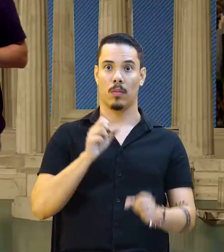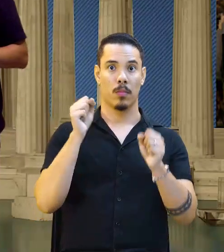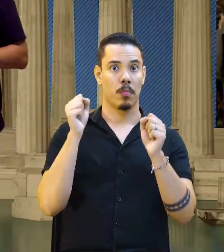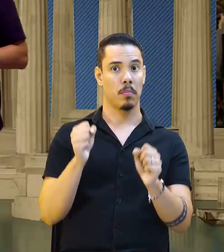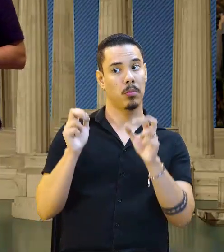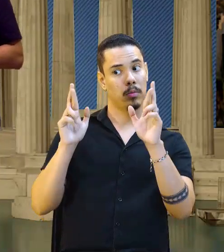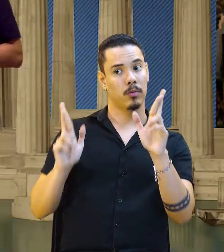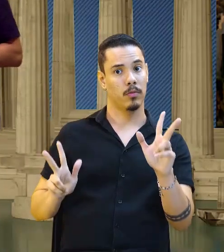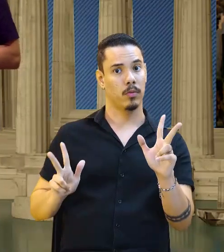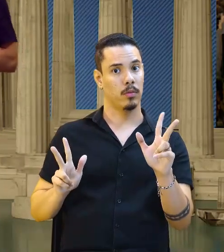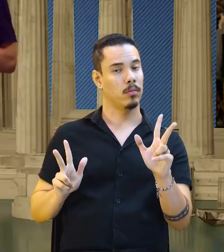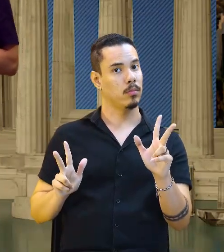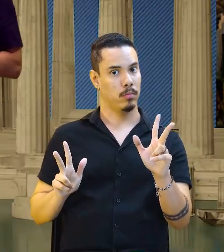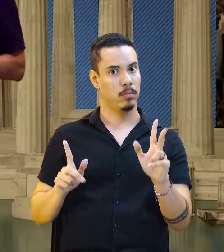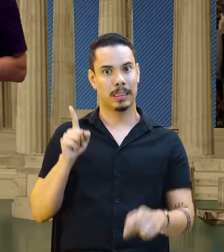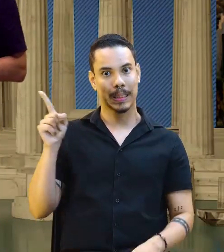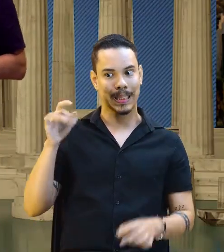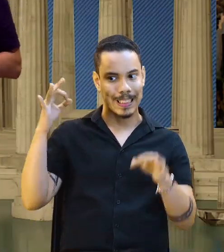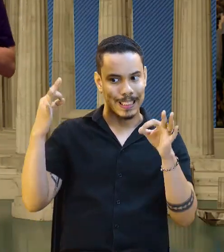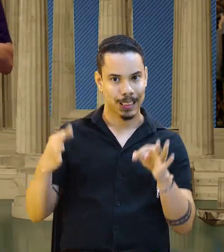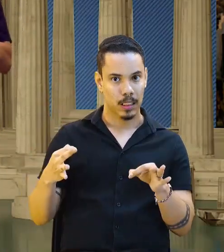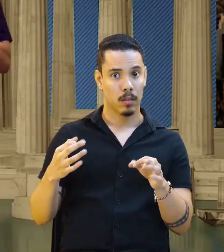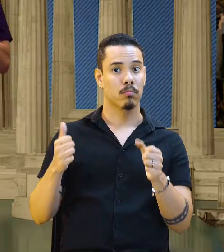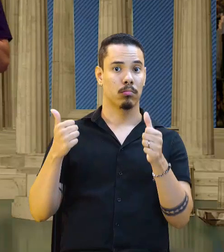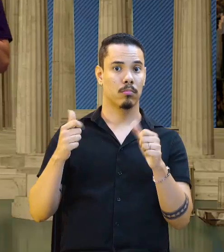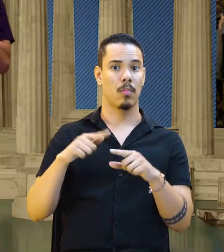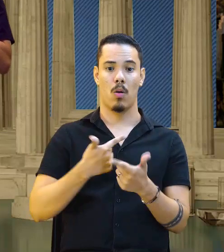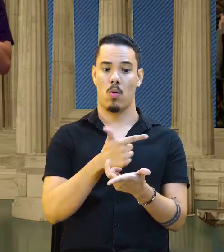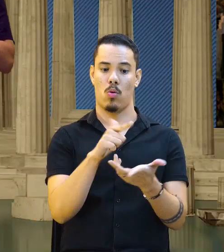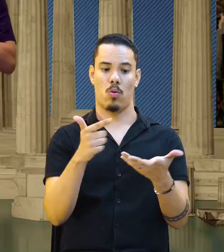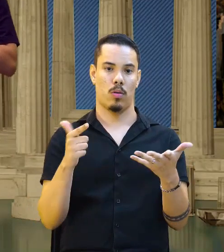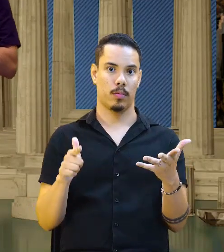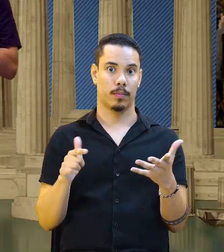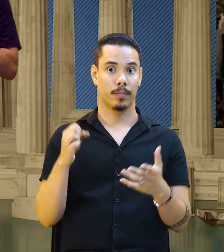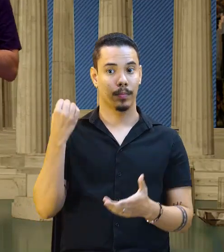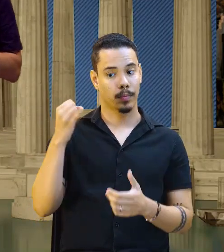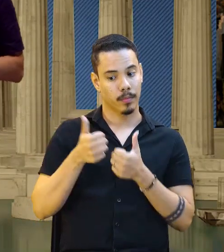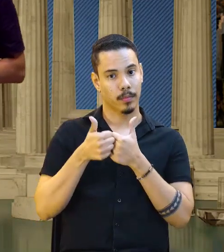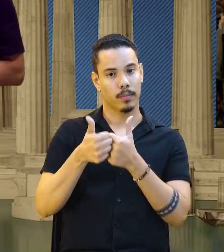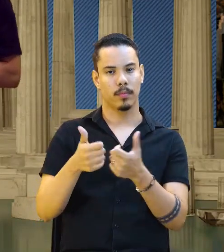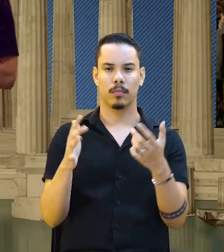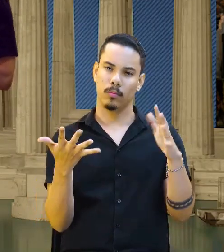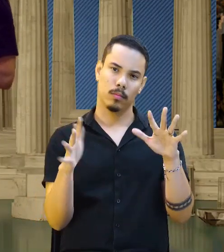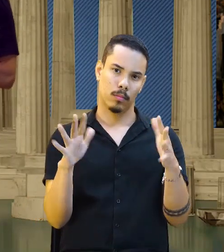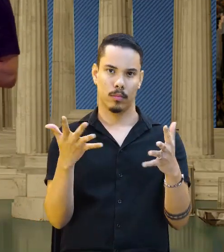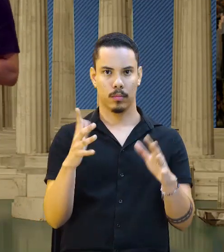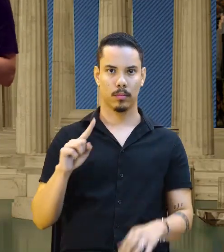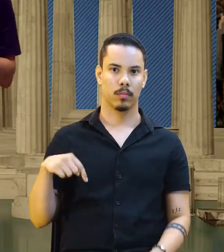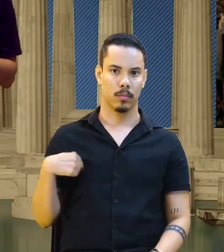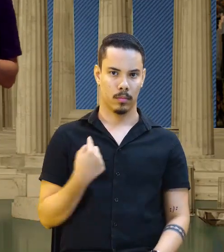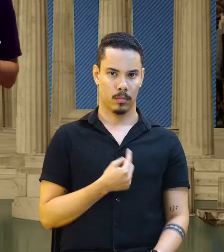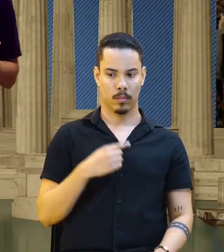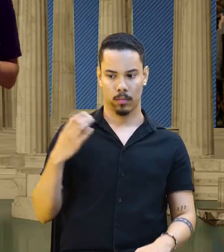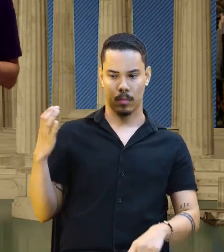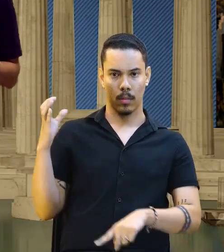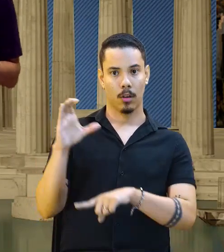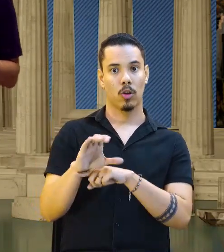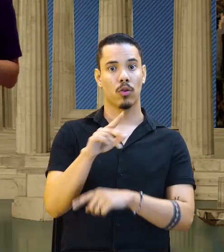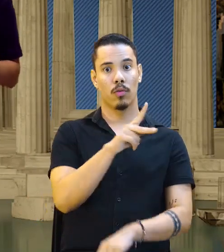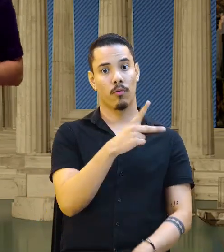da nossa. Isso. Mas se vocês responderam conforme essa mesma linha de pensamento que a gente coloca aí, vocês